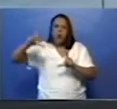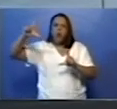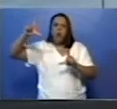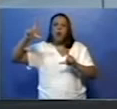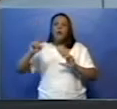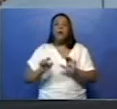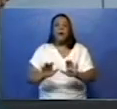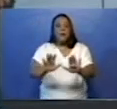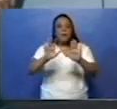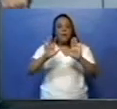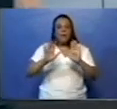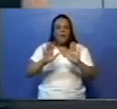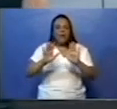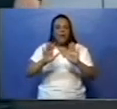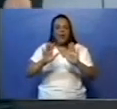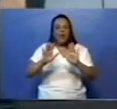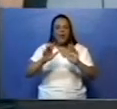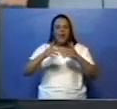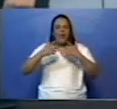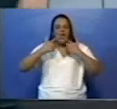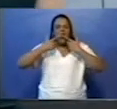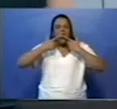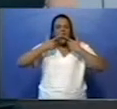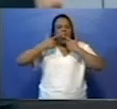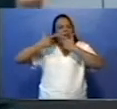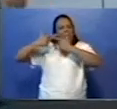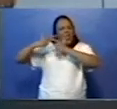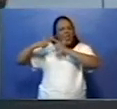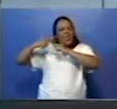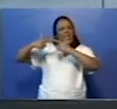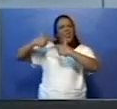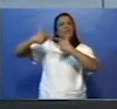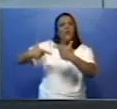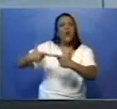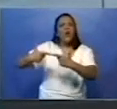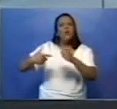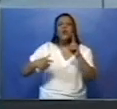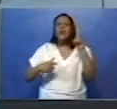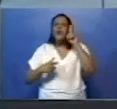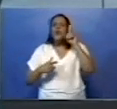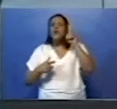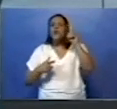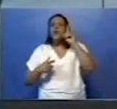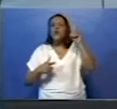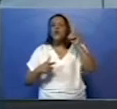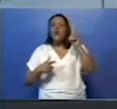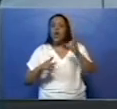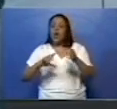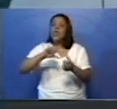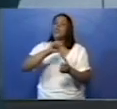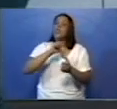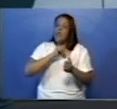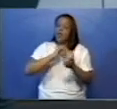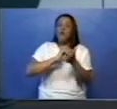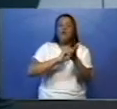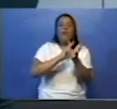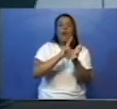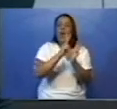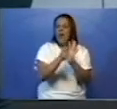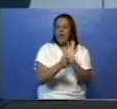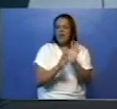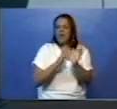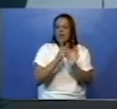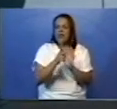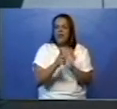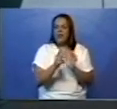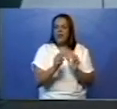Mas, na linguagem do dia a dia, podemos empregar ainda outras formas. Por exemplo, como